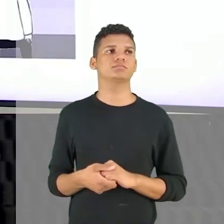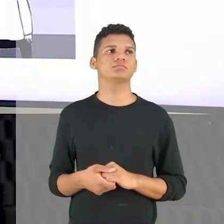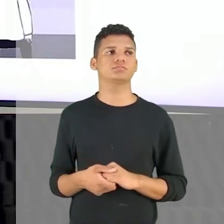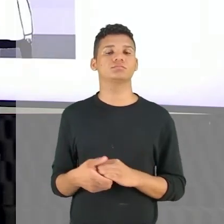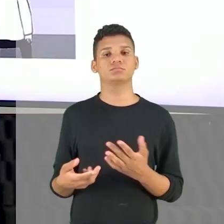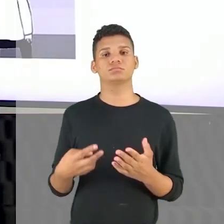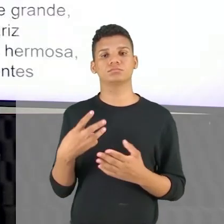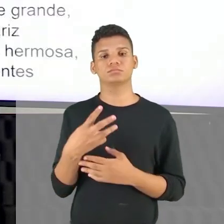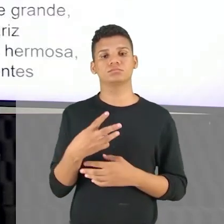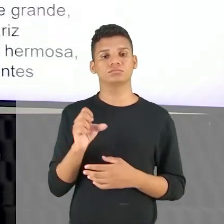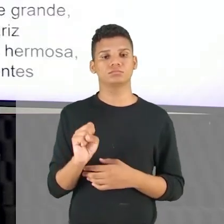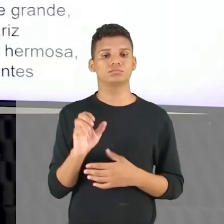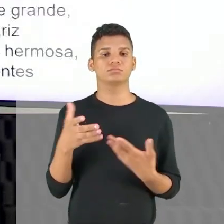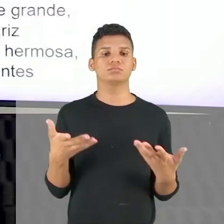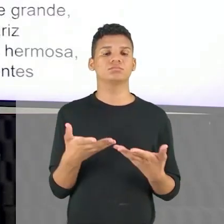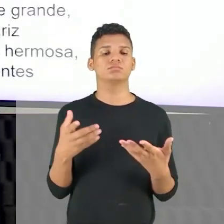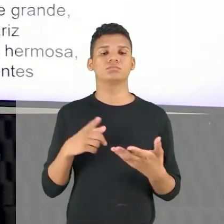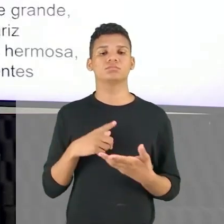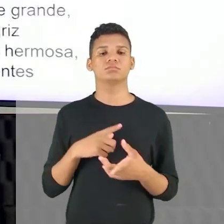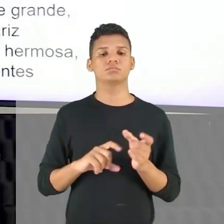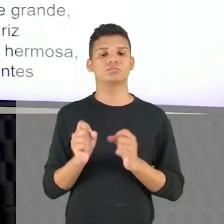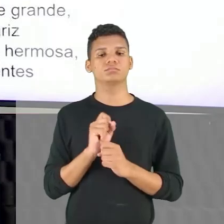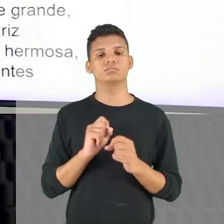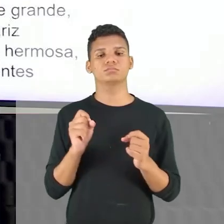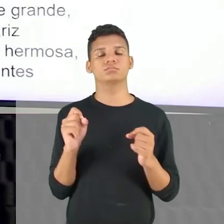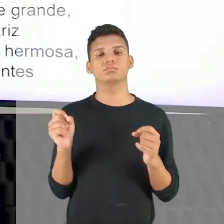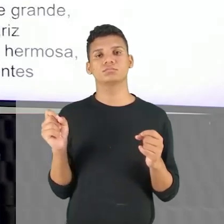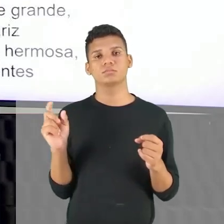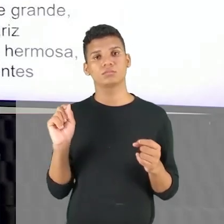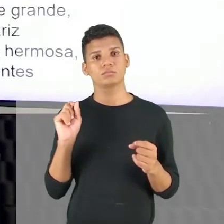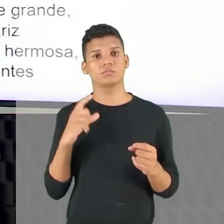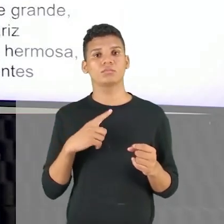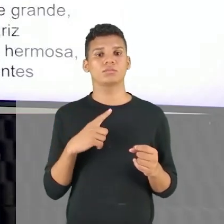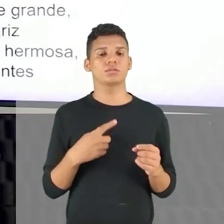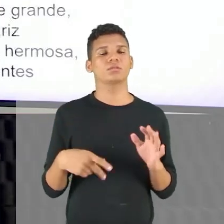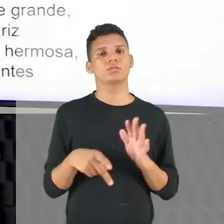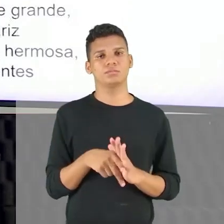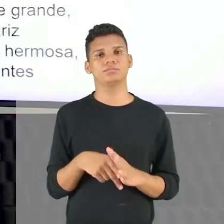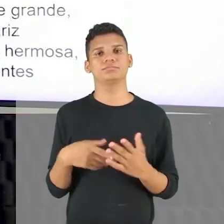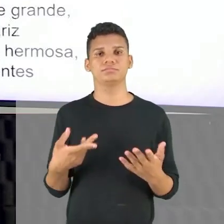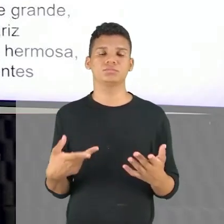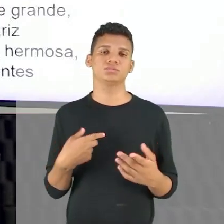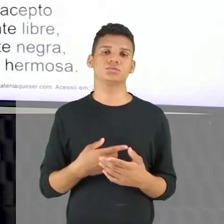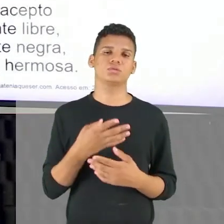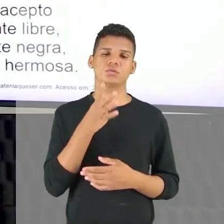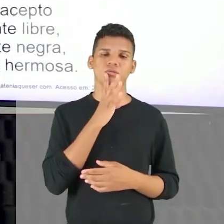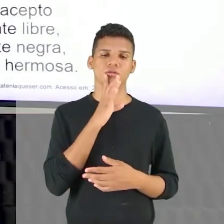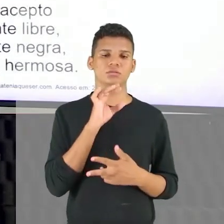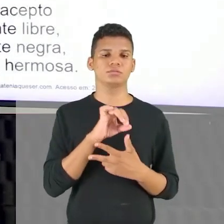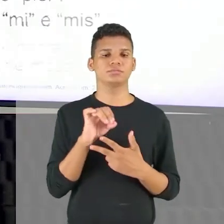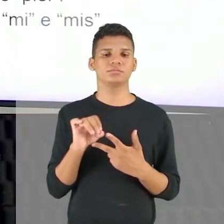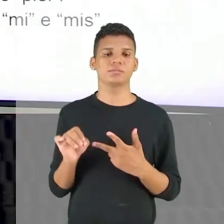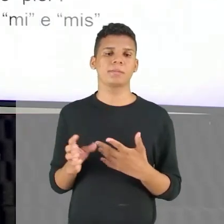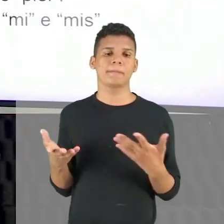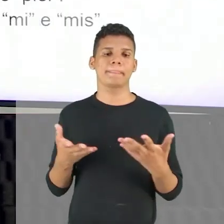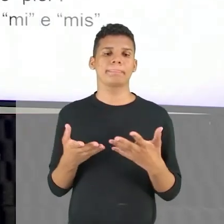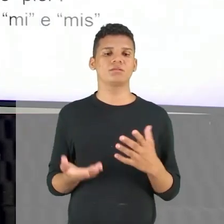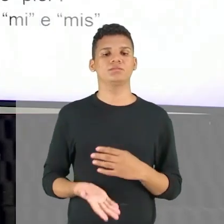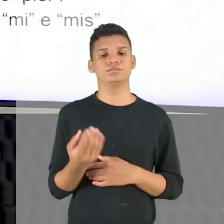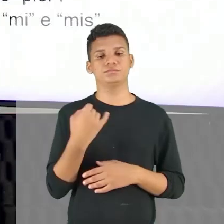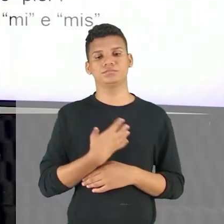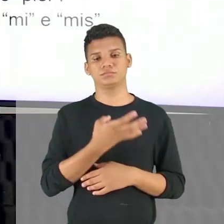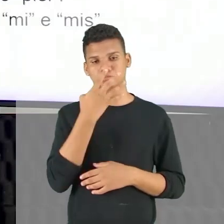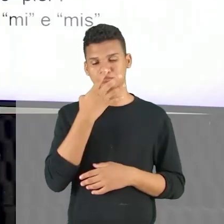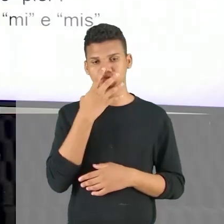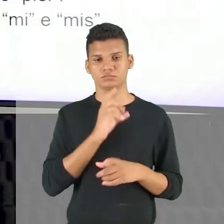aqui 38. Nós temos então uma questão que se refere aqui ao Enem, né? Eu já conheço essa questão, ela caiu agora recente. Vamos ver